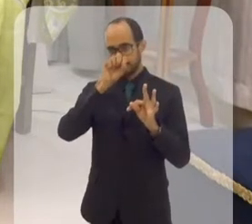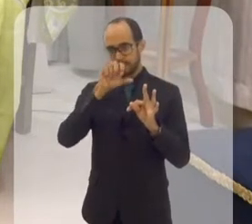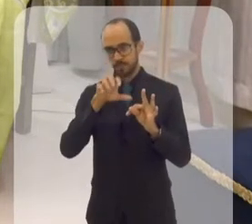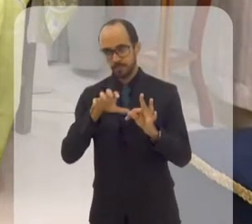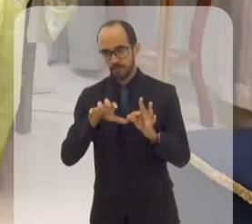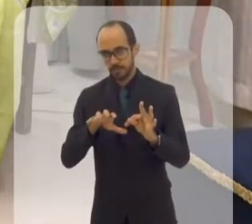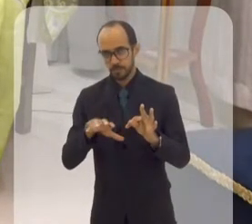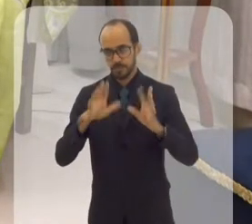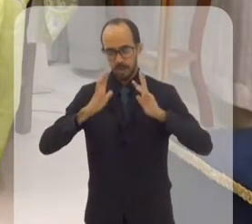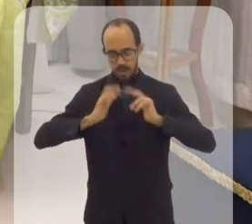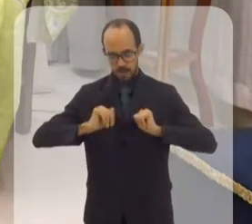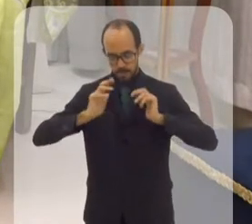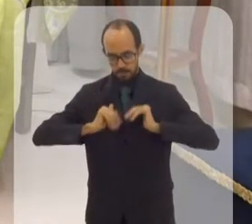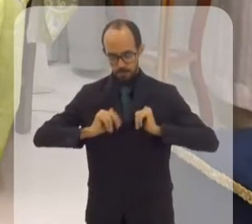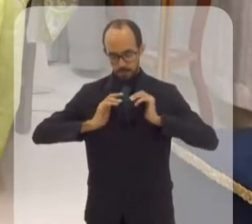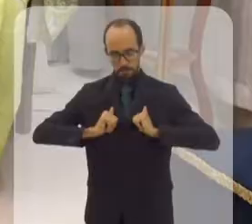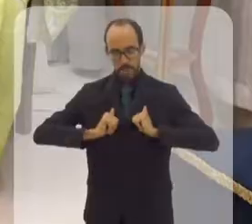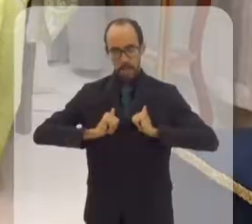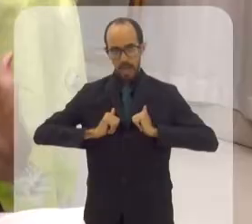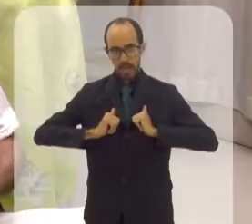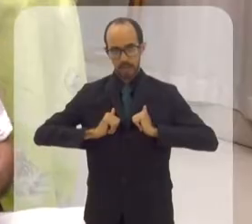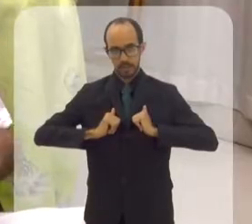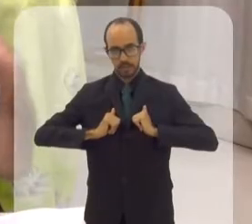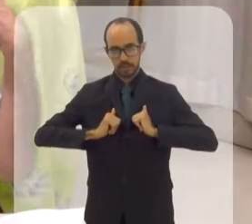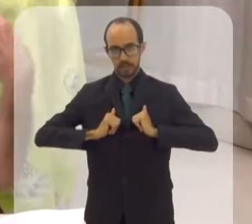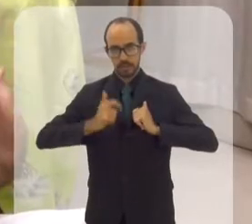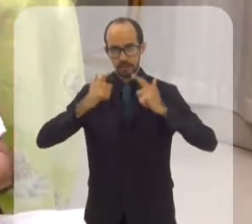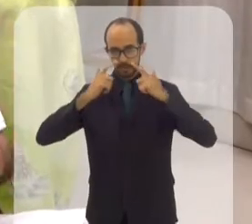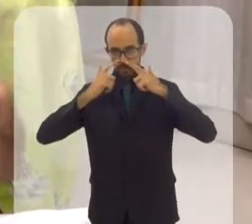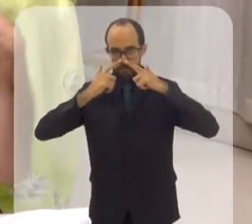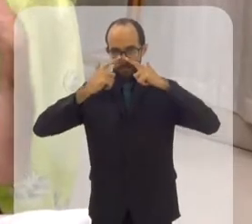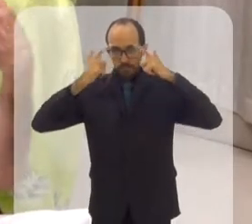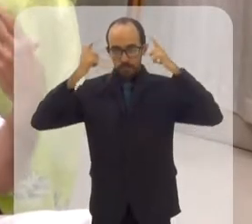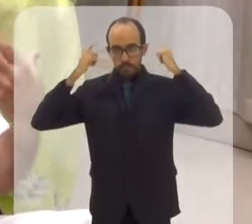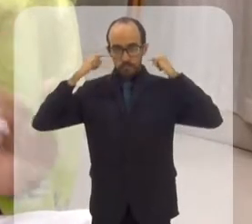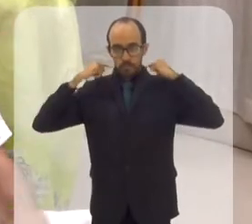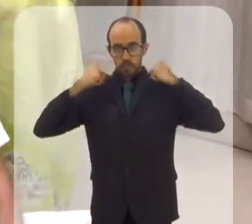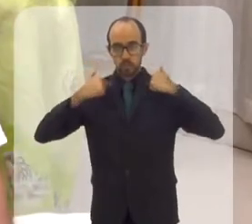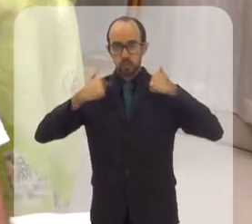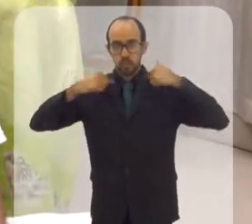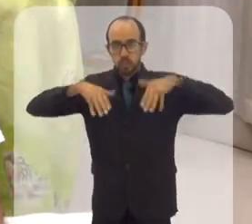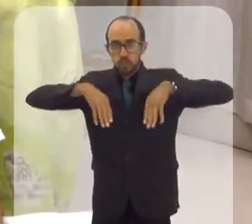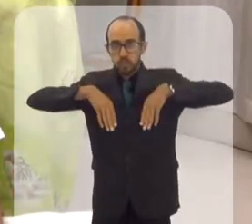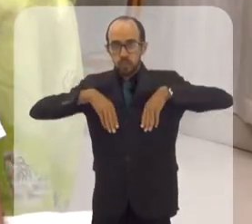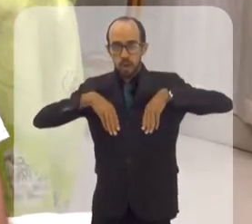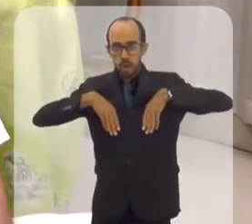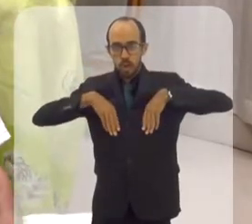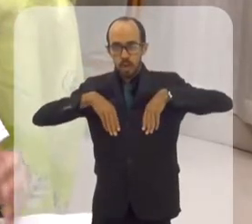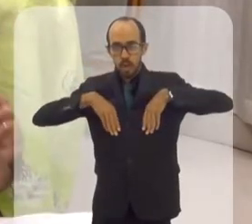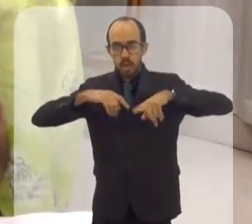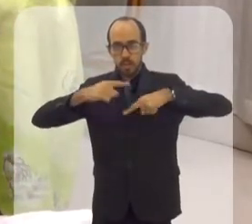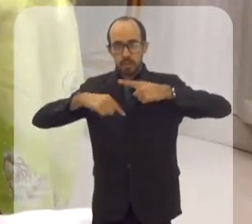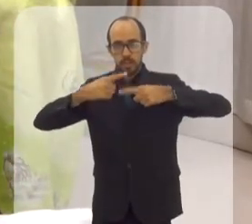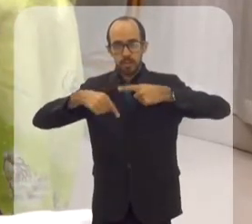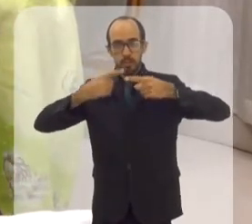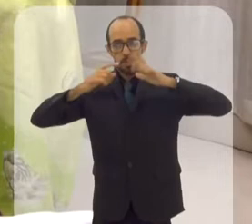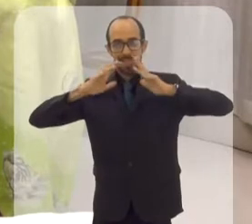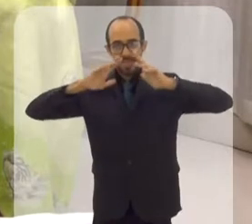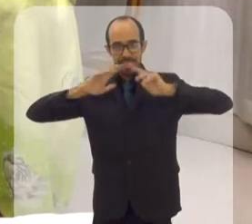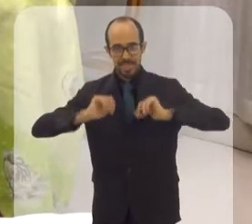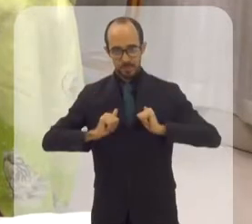né? Para limpar os canais dentro do nosso corpo, né? E depois